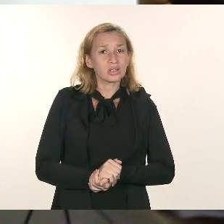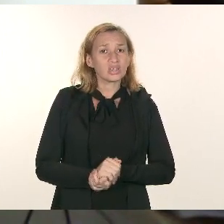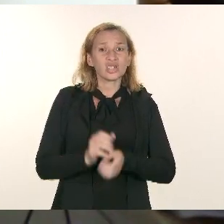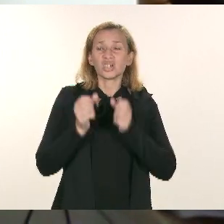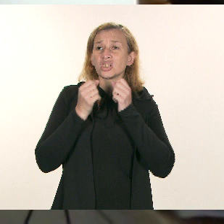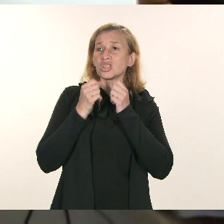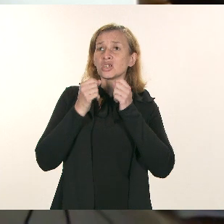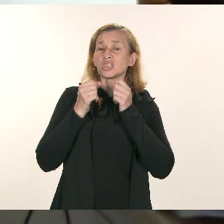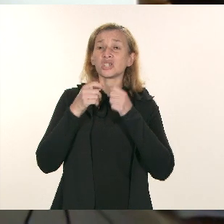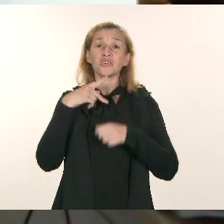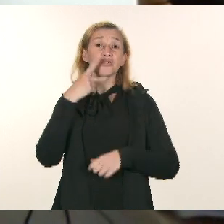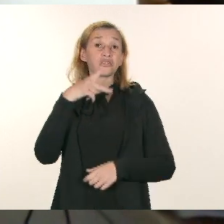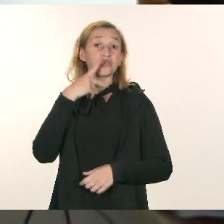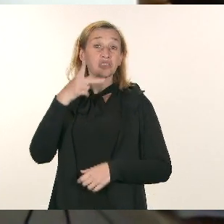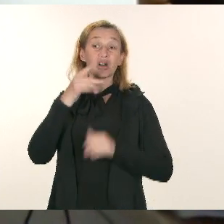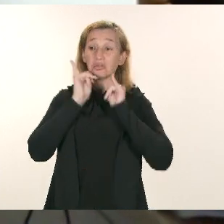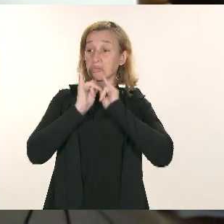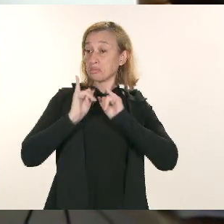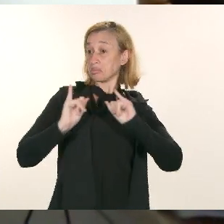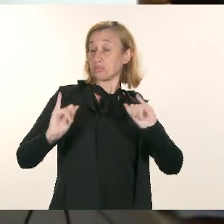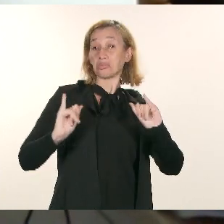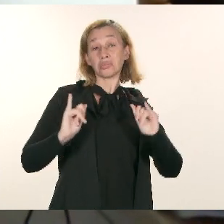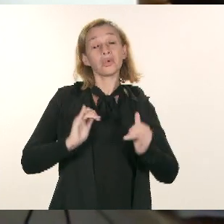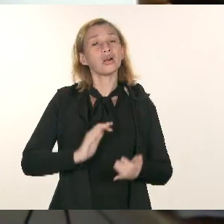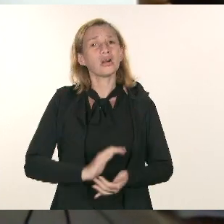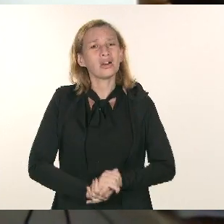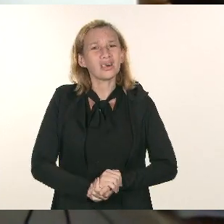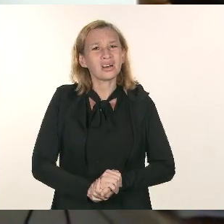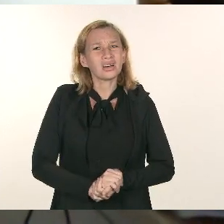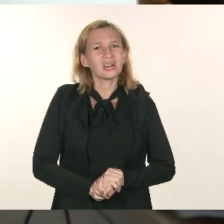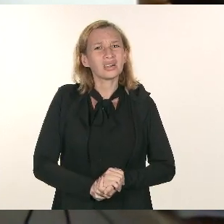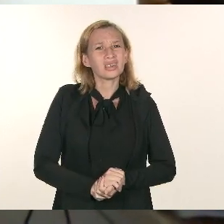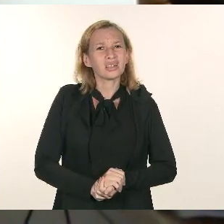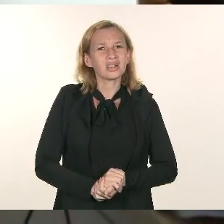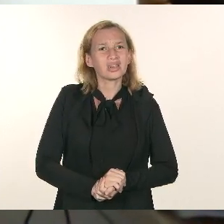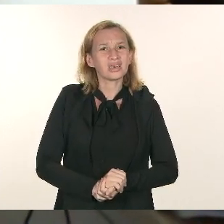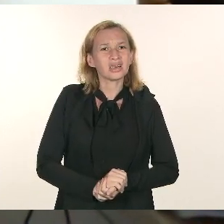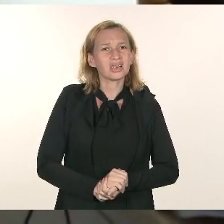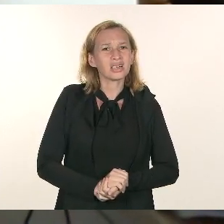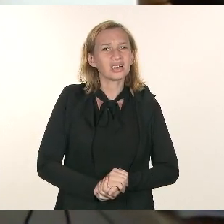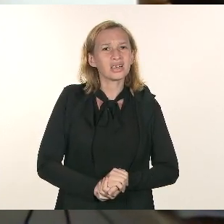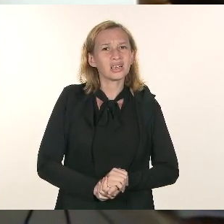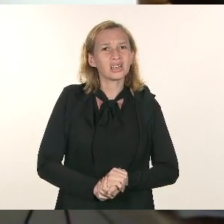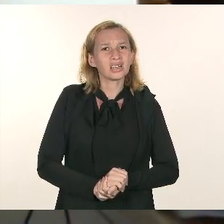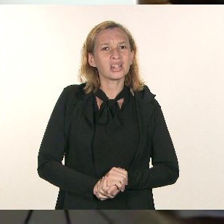discursos e publicações que abalam as instituições.